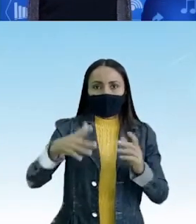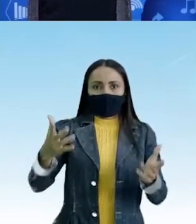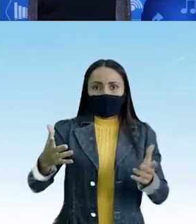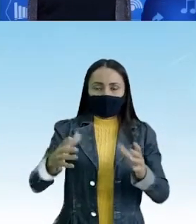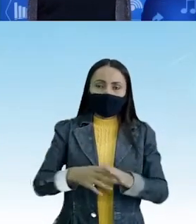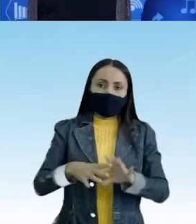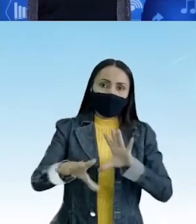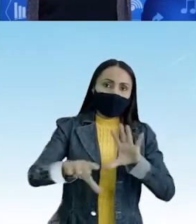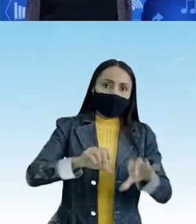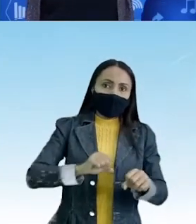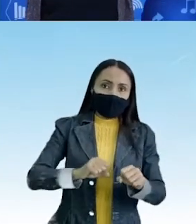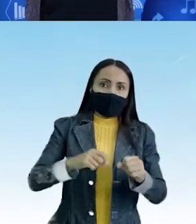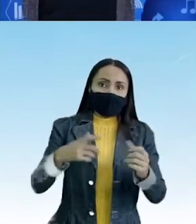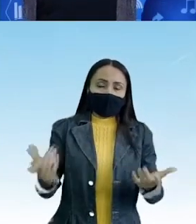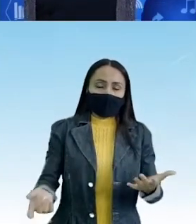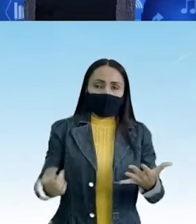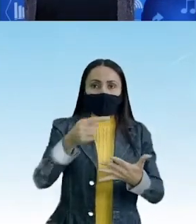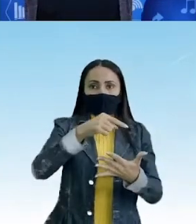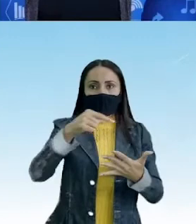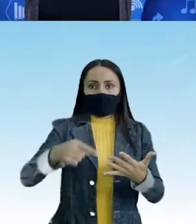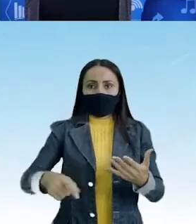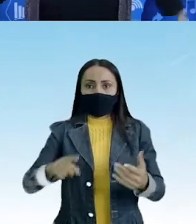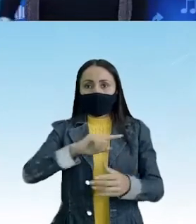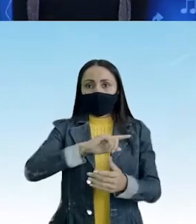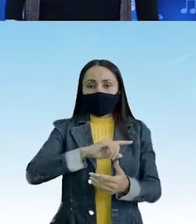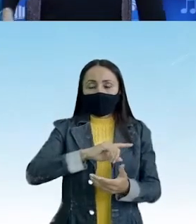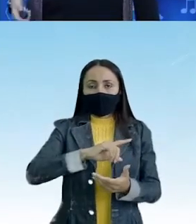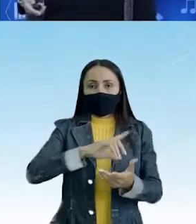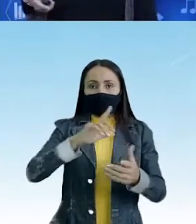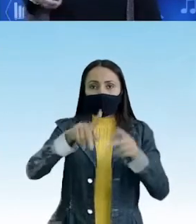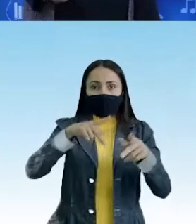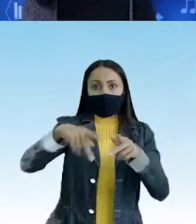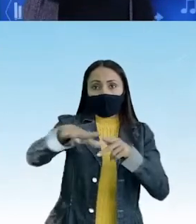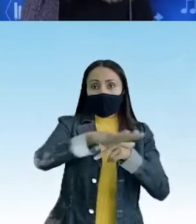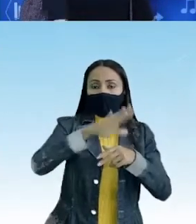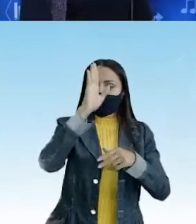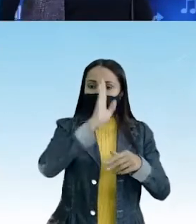na composição do nosso lindo povo brasileiro.